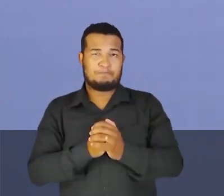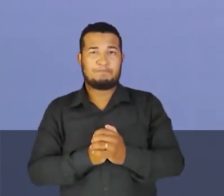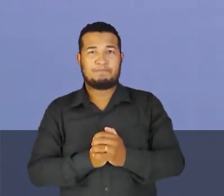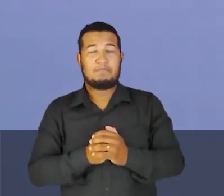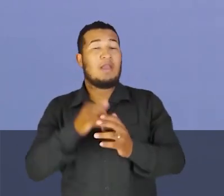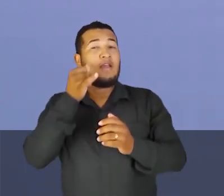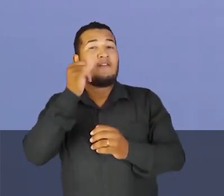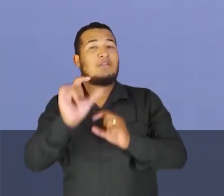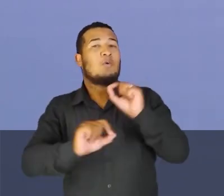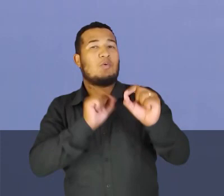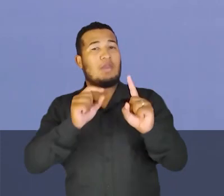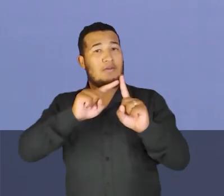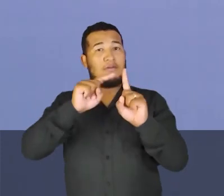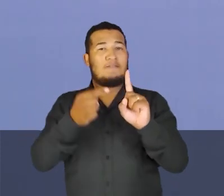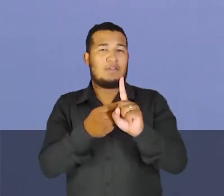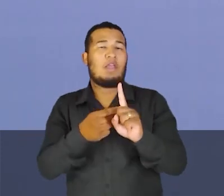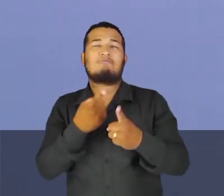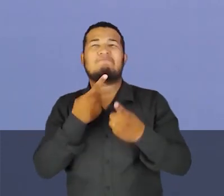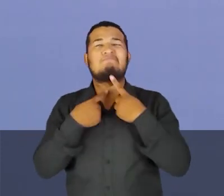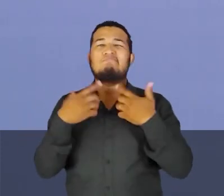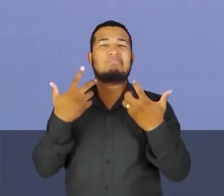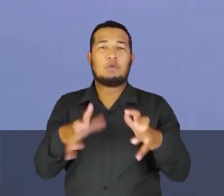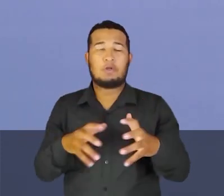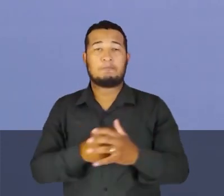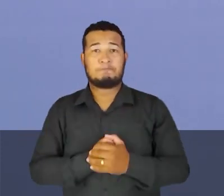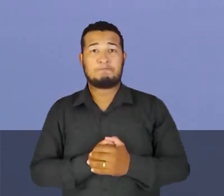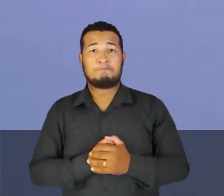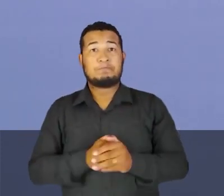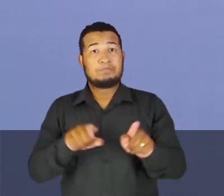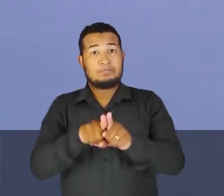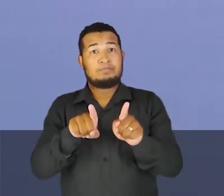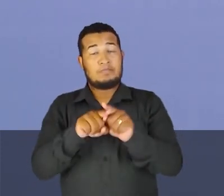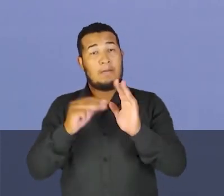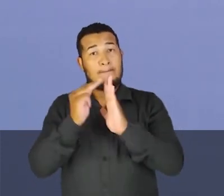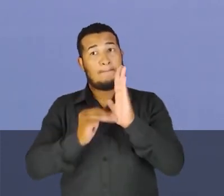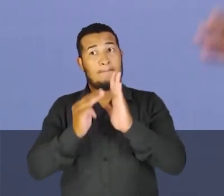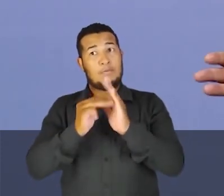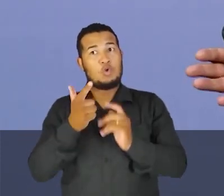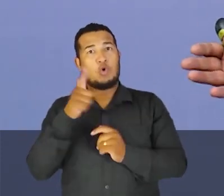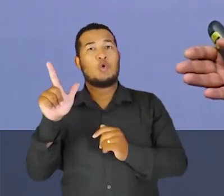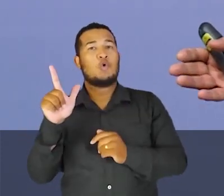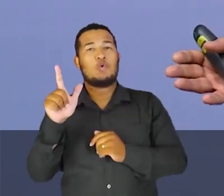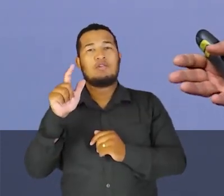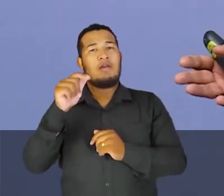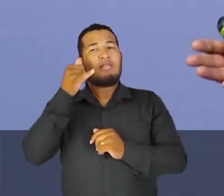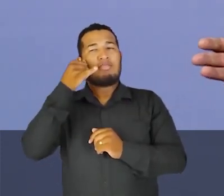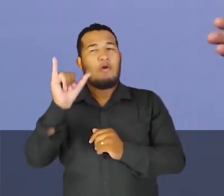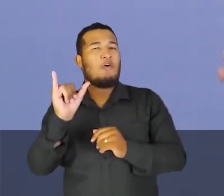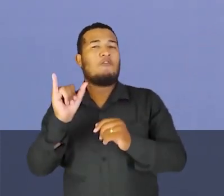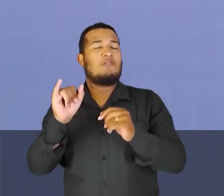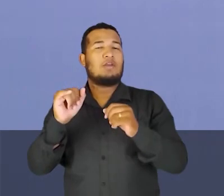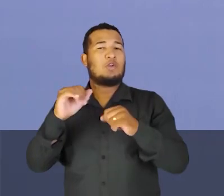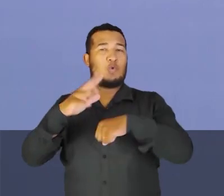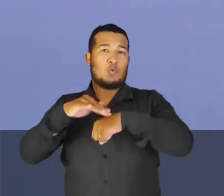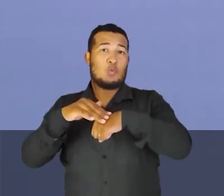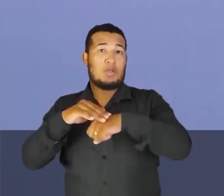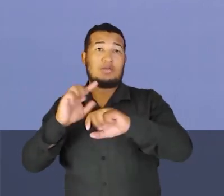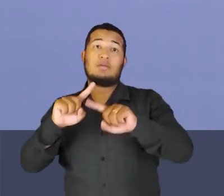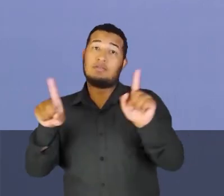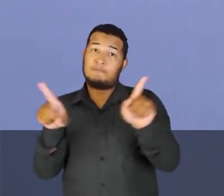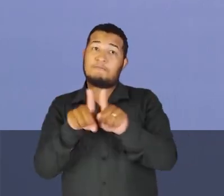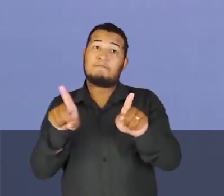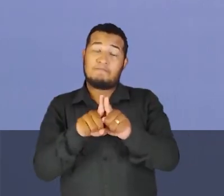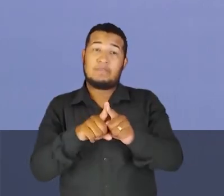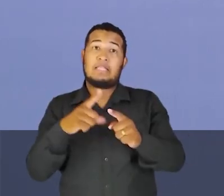para evitar uma gravidez indesejada, ok? Outro método também que não previne contra doenças sexualmente transmissíveis e é um